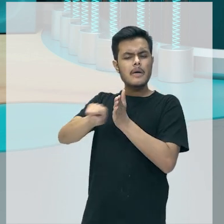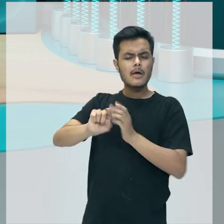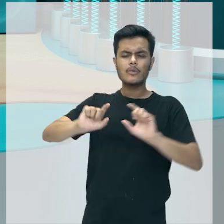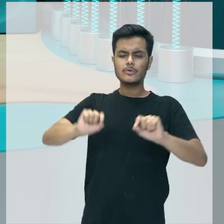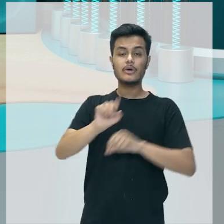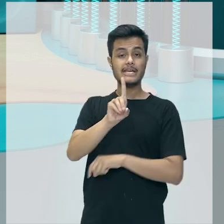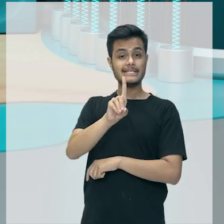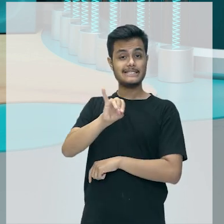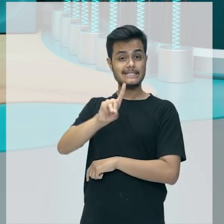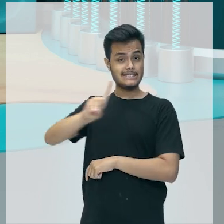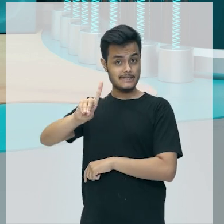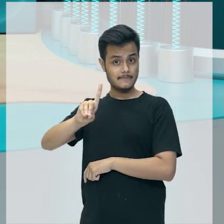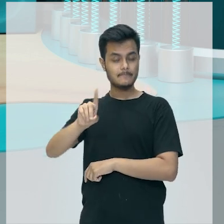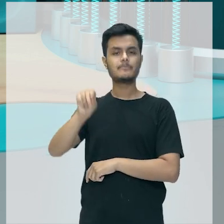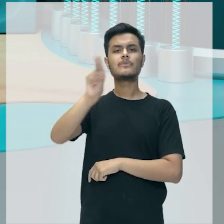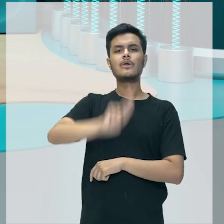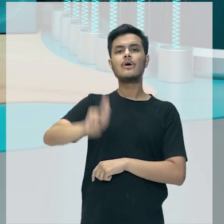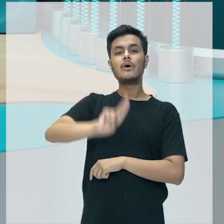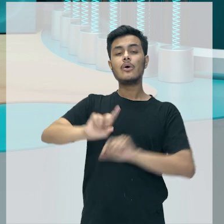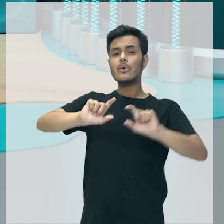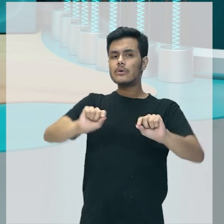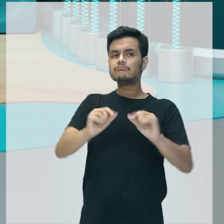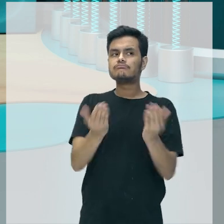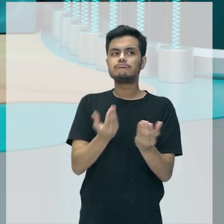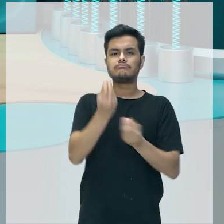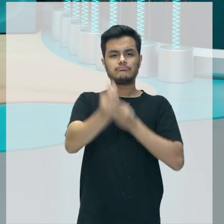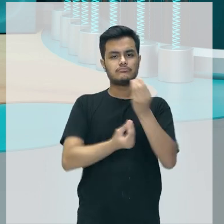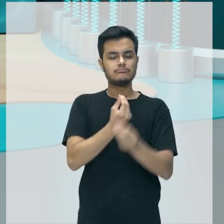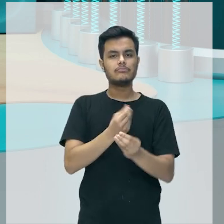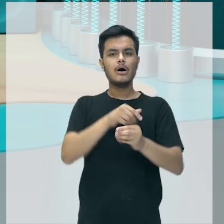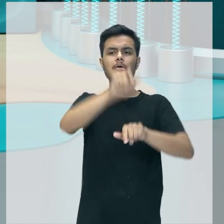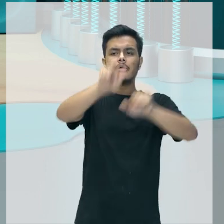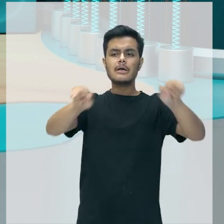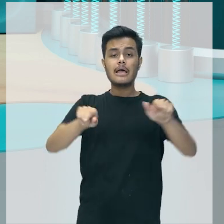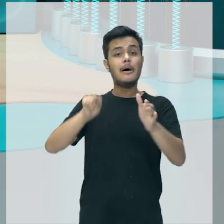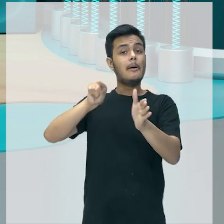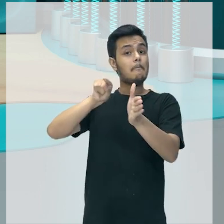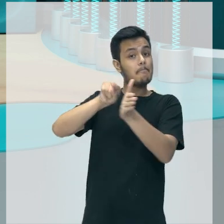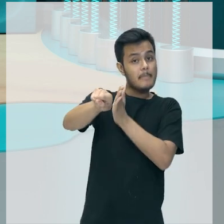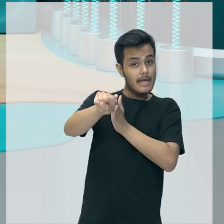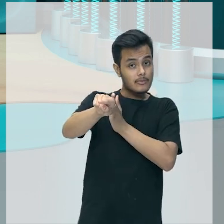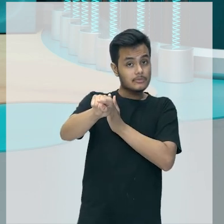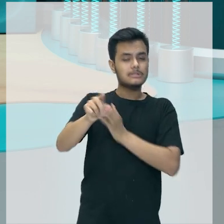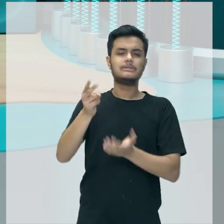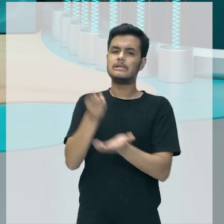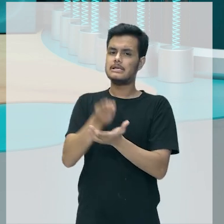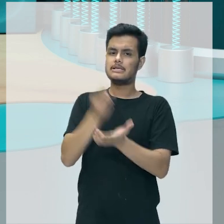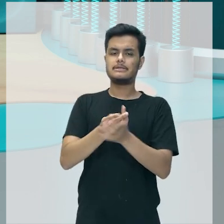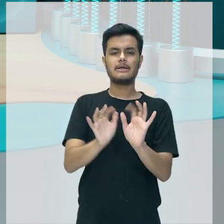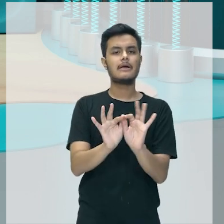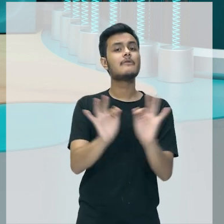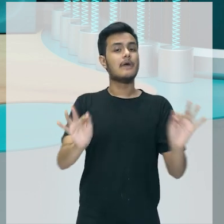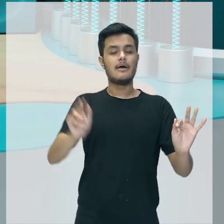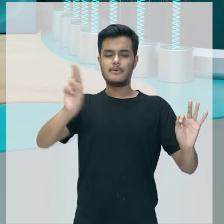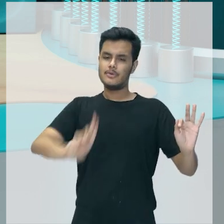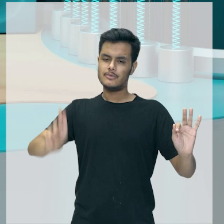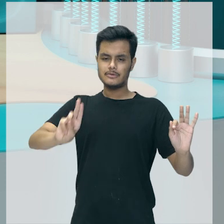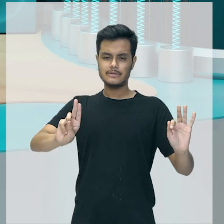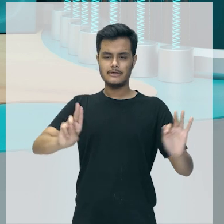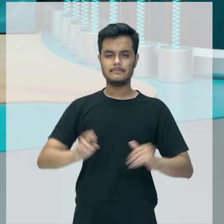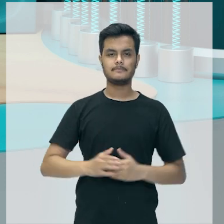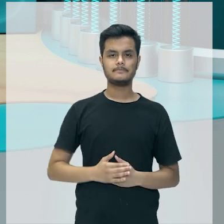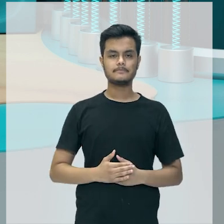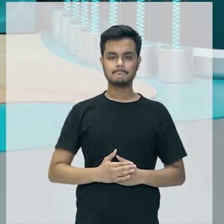tá? Ele está sendo usado para as pessoas saberem que eu estou fazendo uma pergunta, eu estou perguntando, então